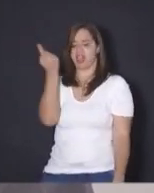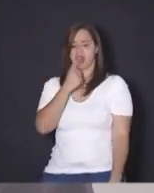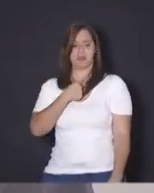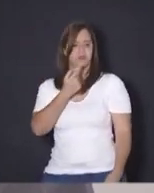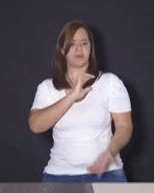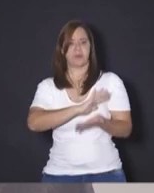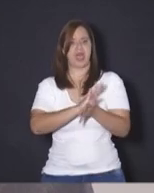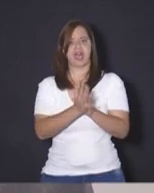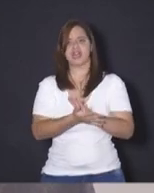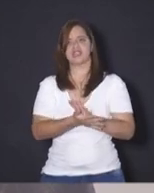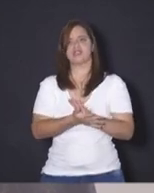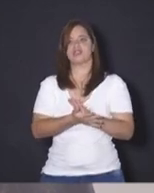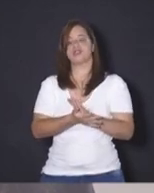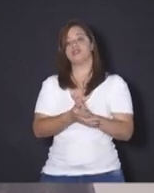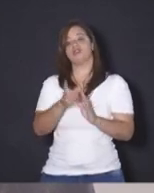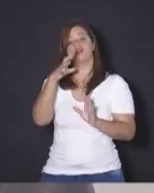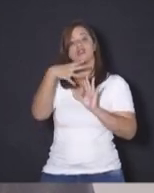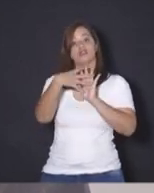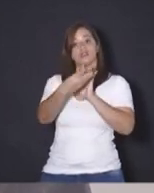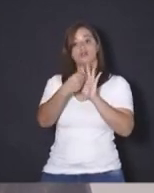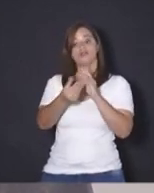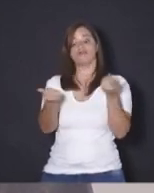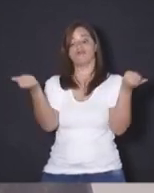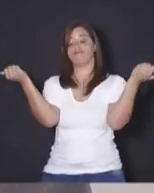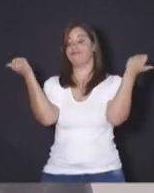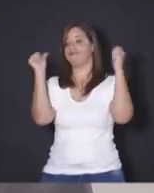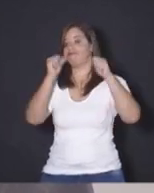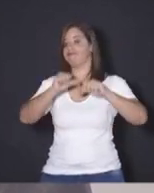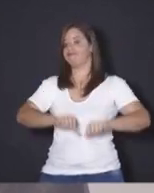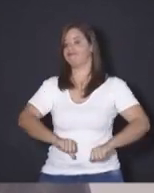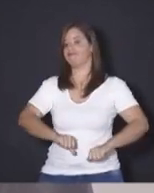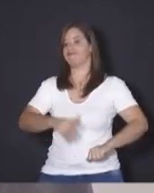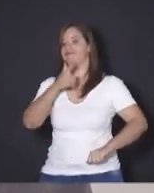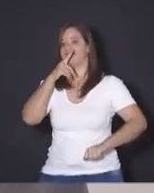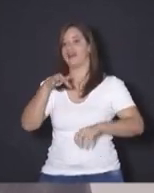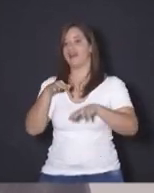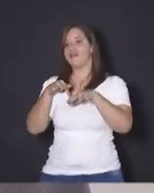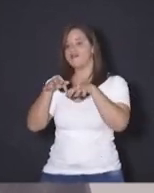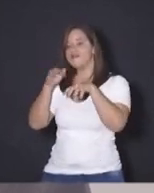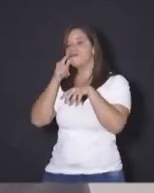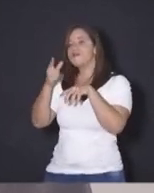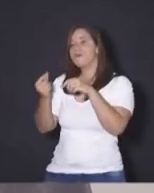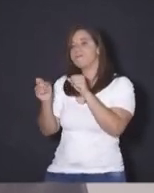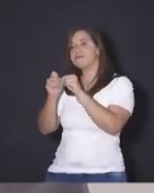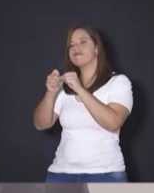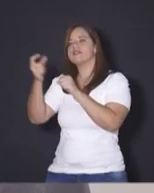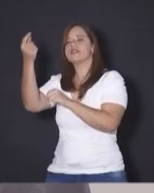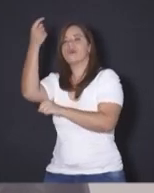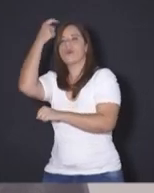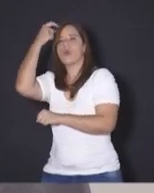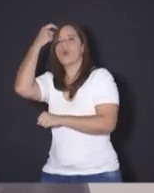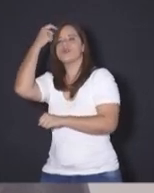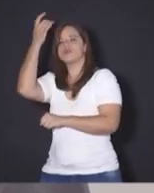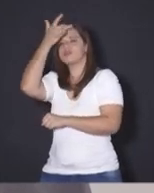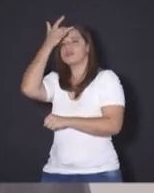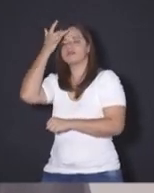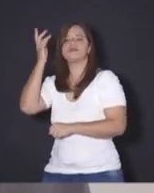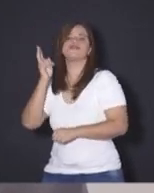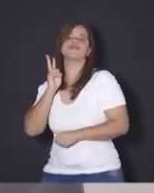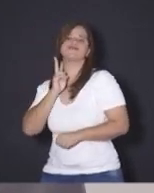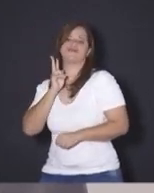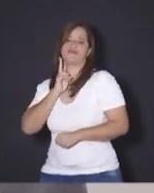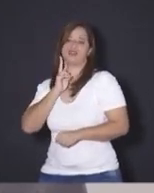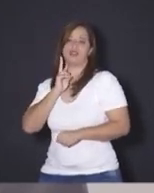no e esse modelo prejudica a formação da consciência das vítimas consciência